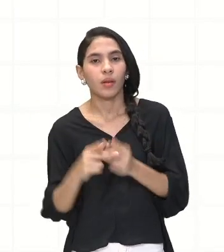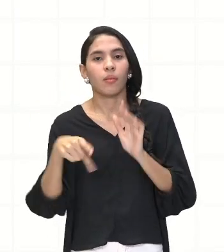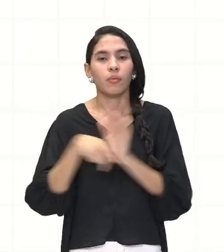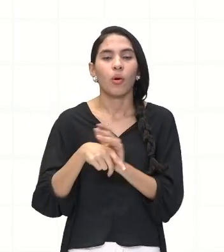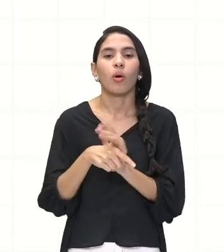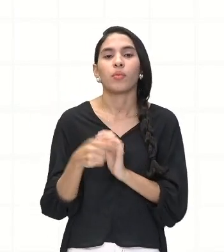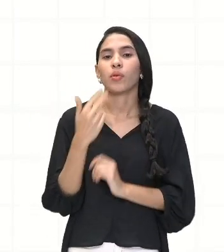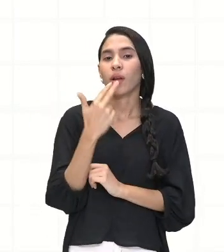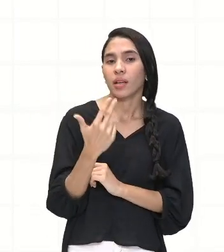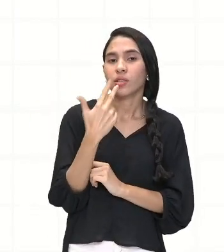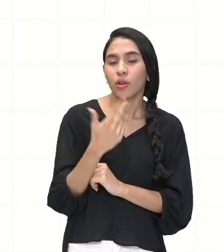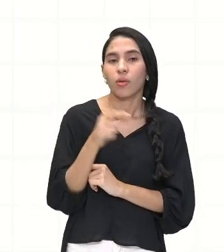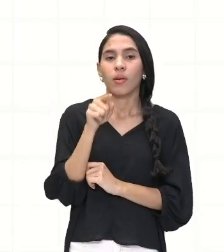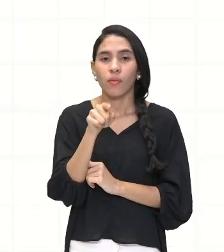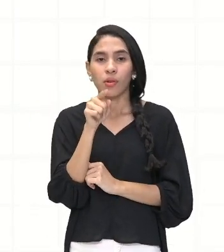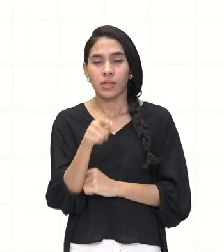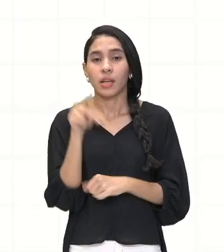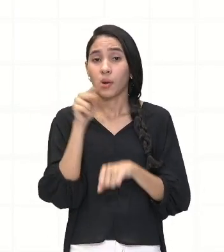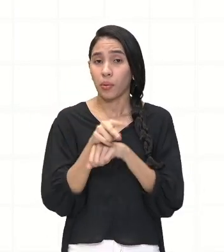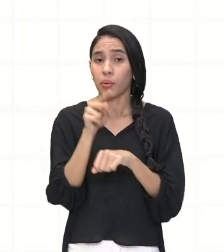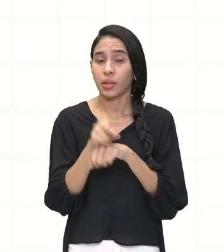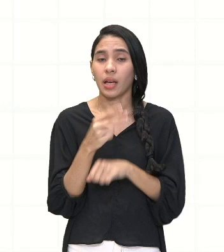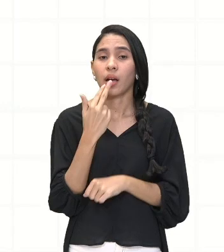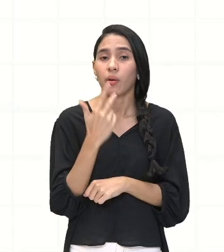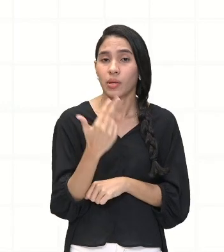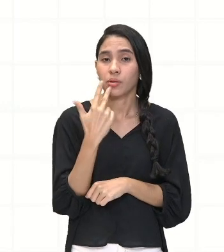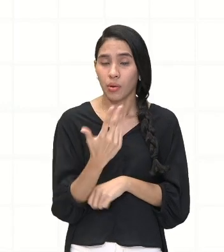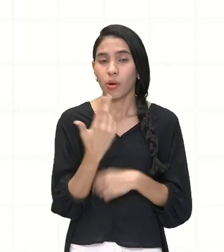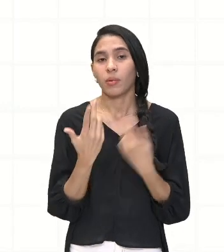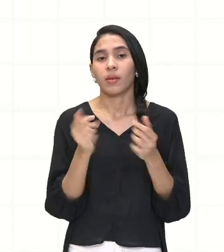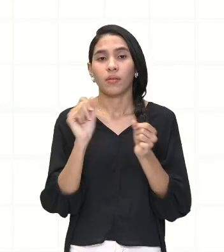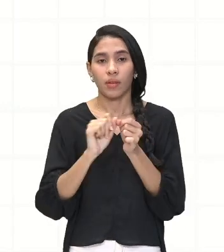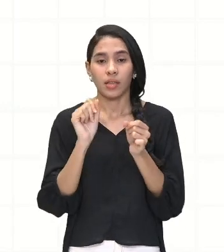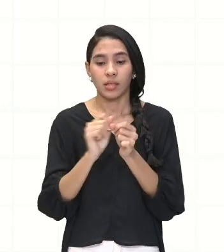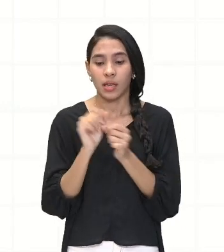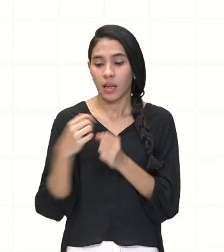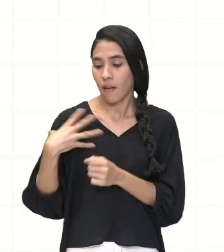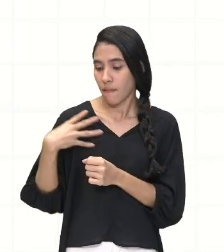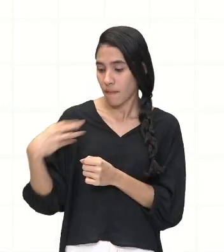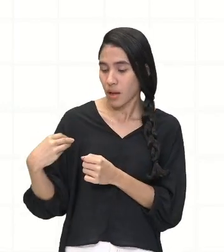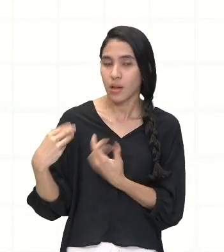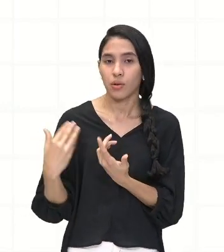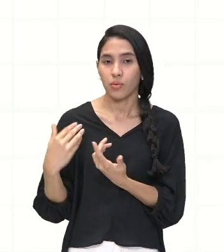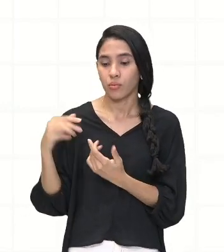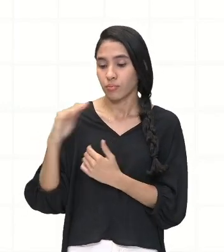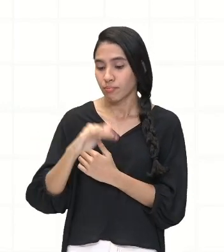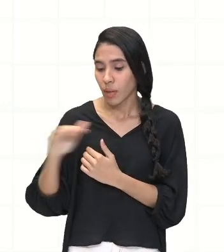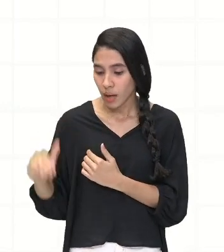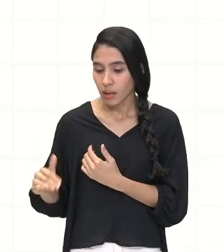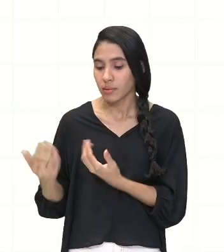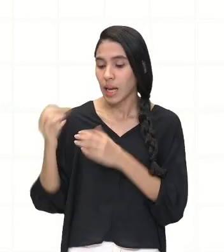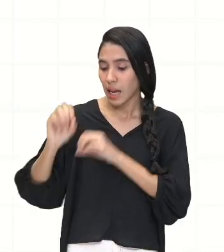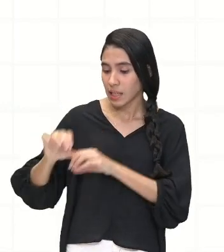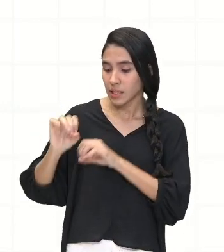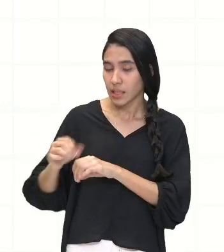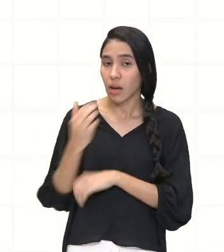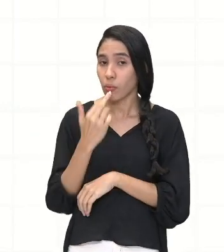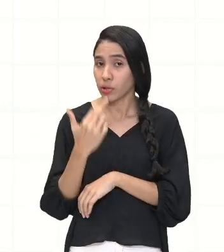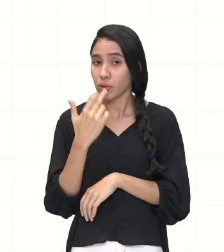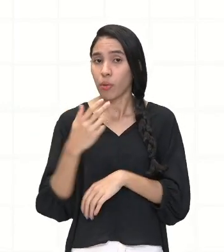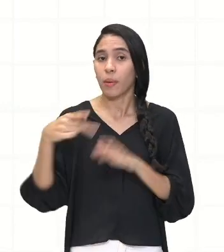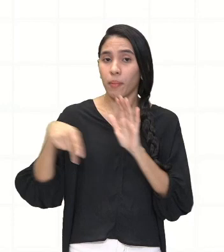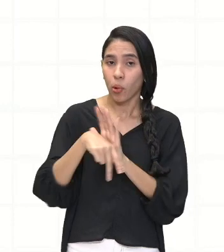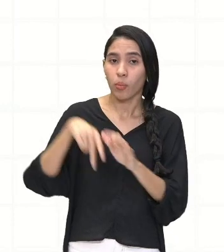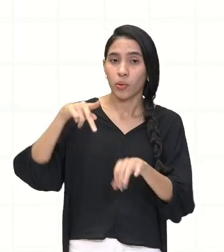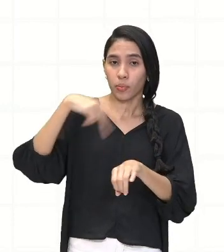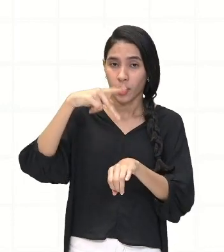idioma. Você preservar o seu idioma, fazer com que seus filhos falem o idioma e, de certa